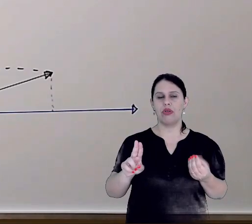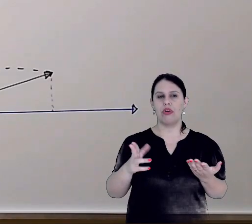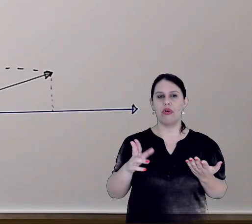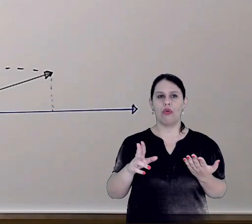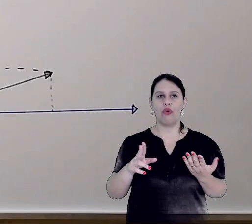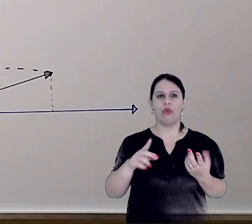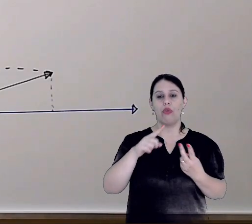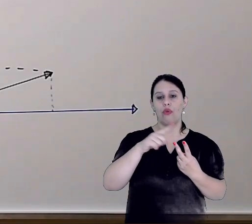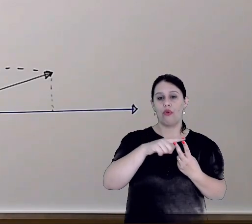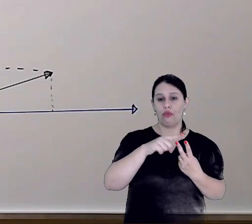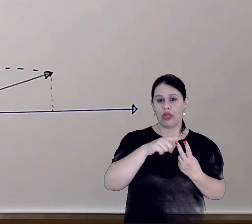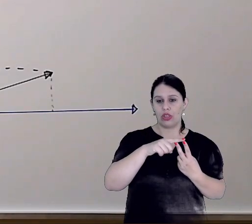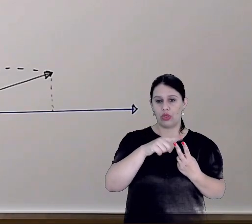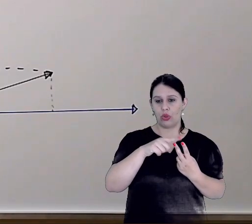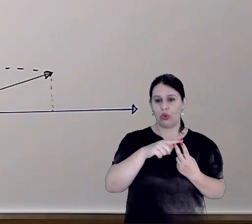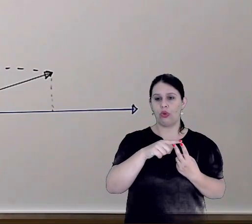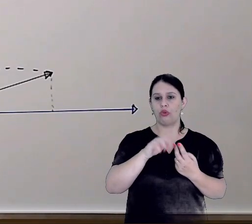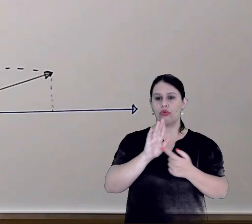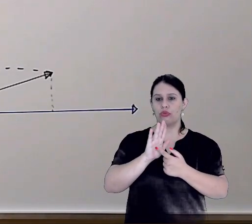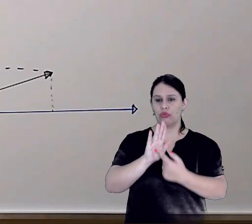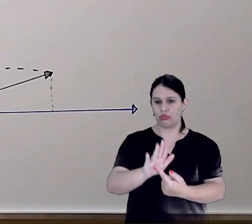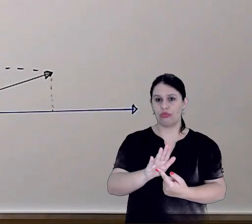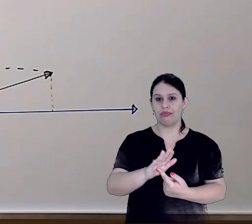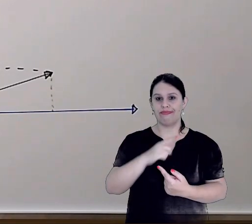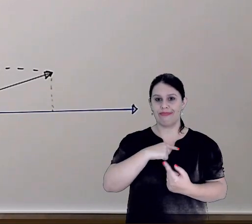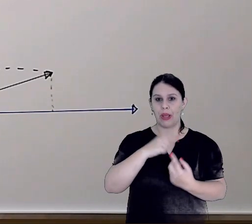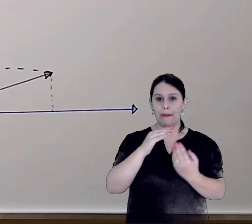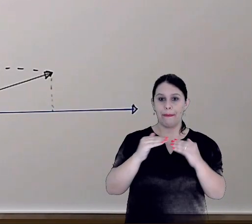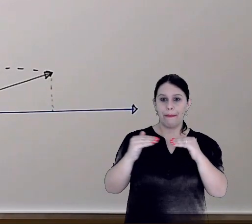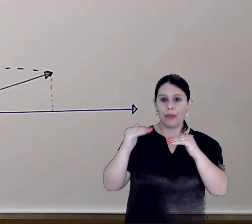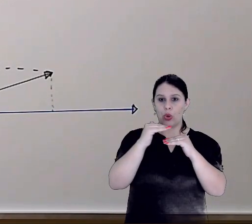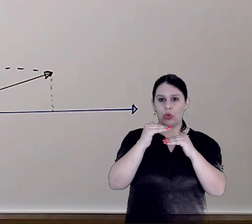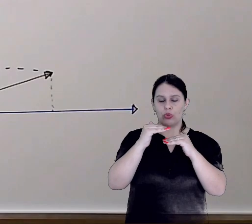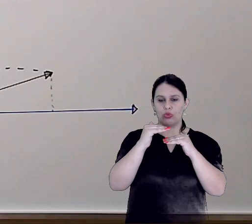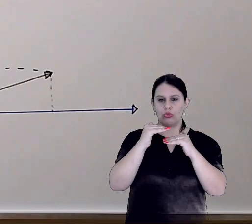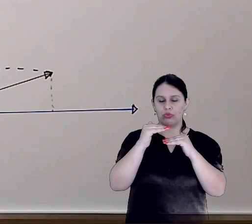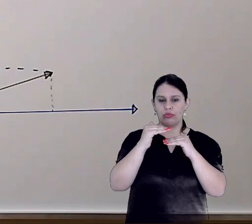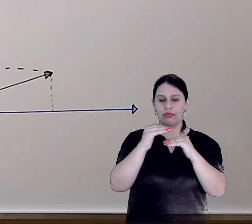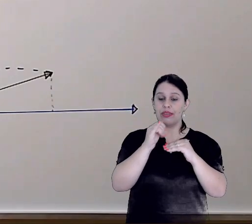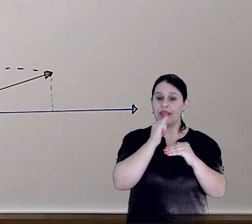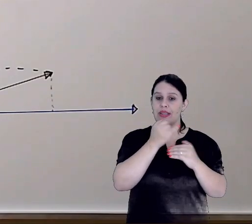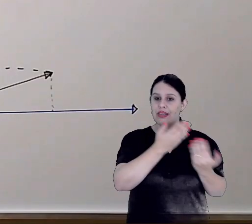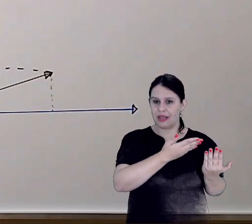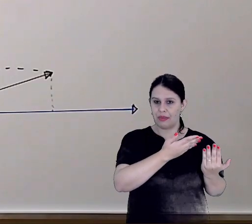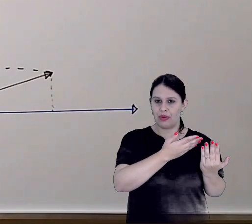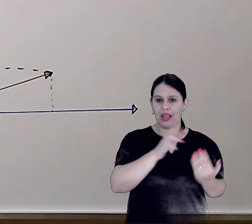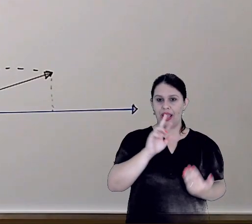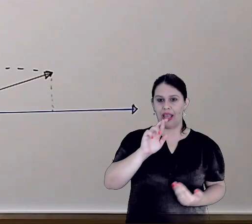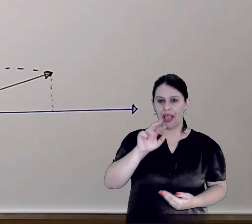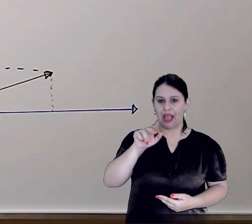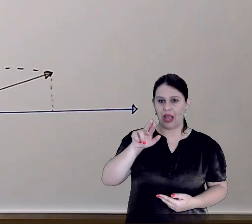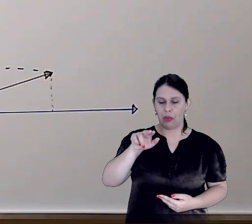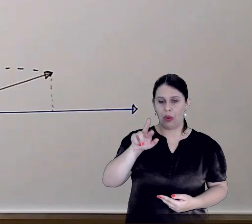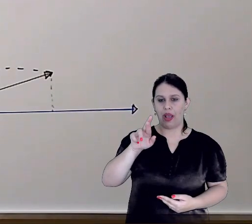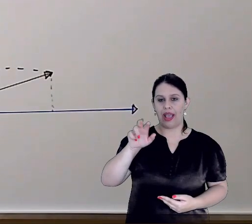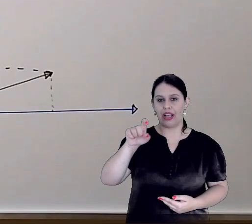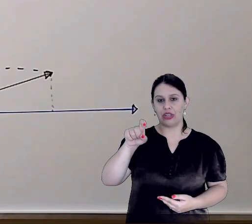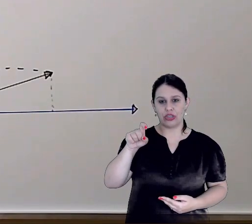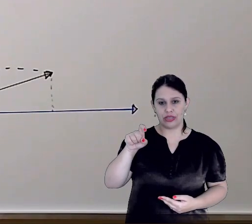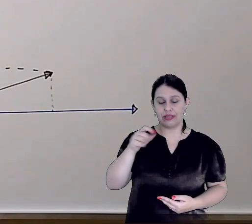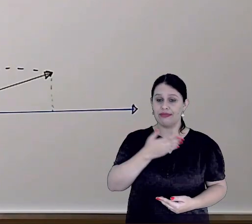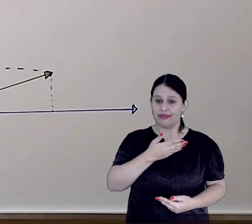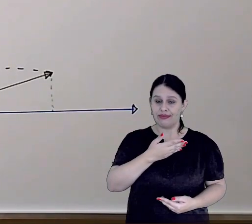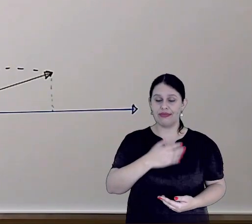é representado pelo ponto de sua extremidade Olha aqui, R igual a RX,